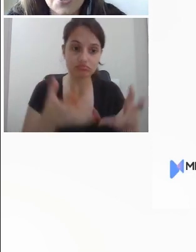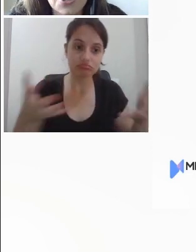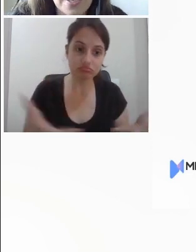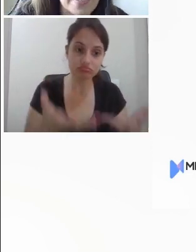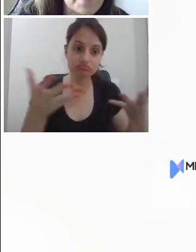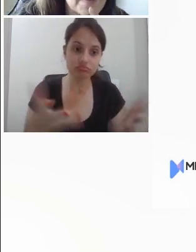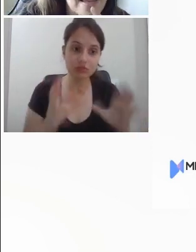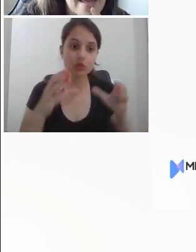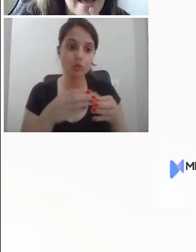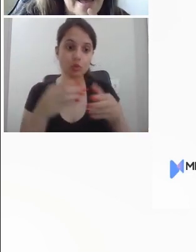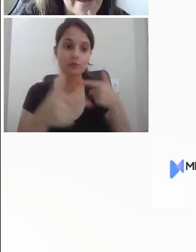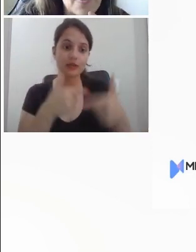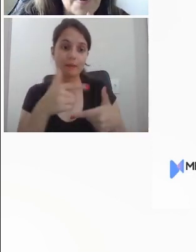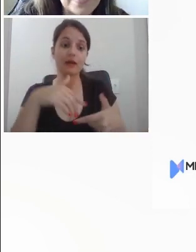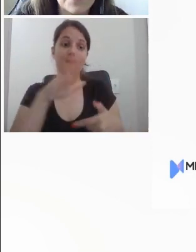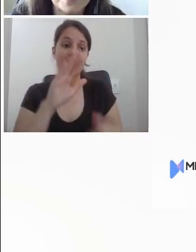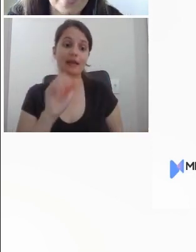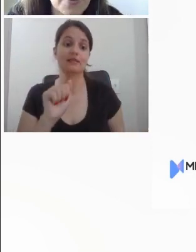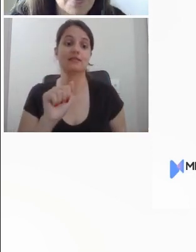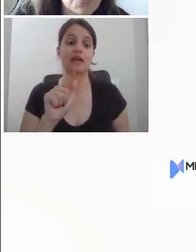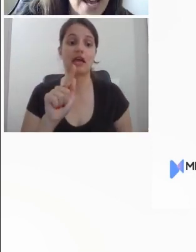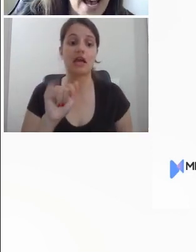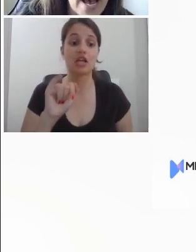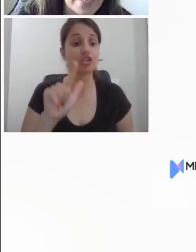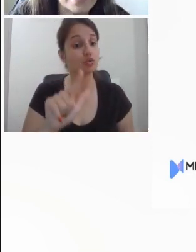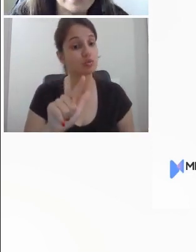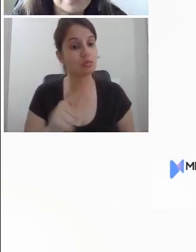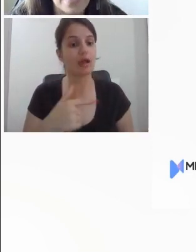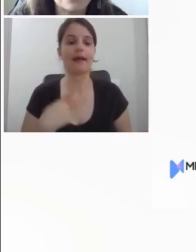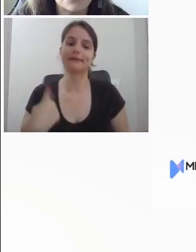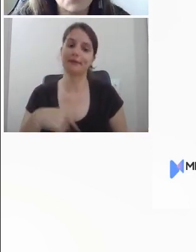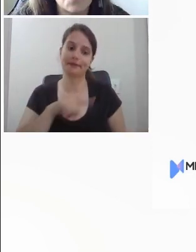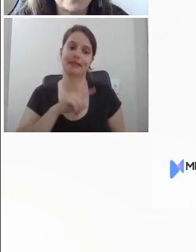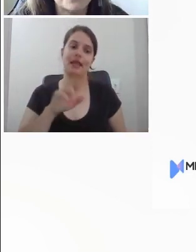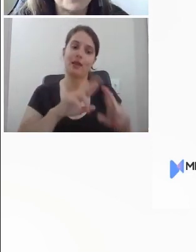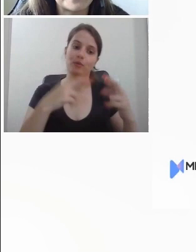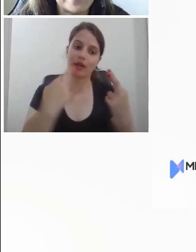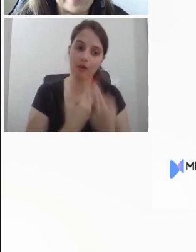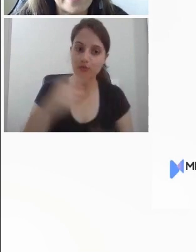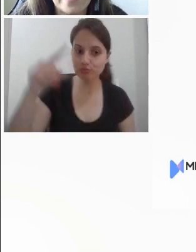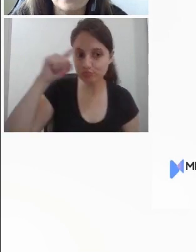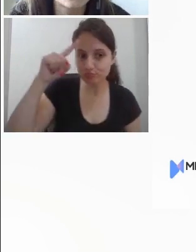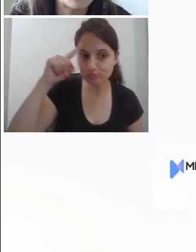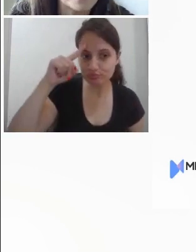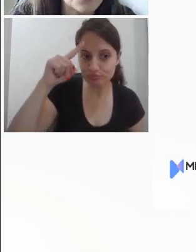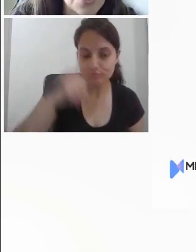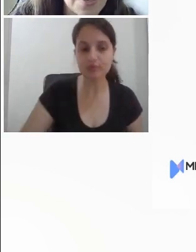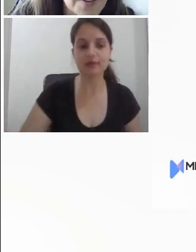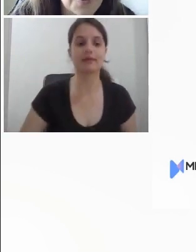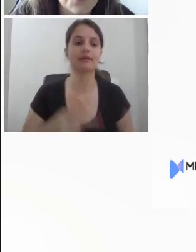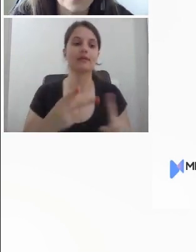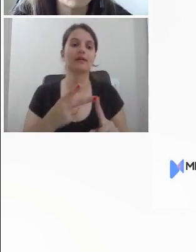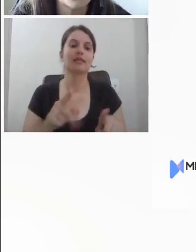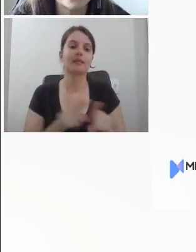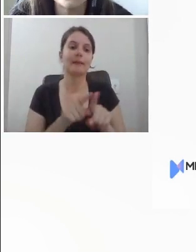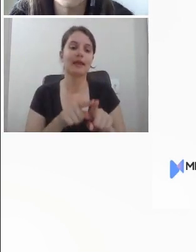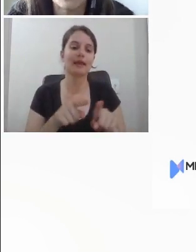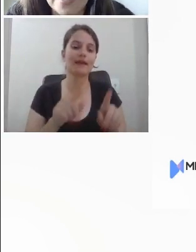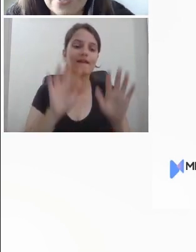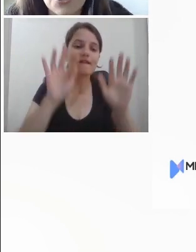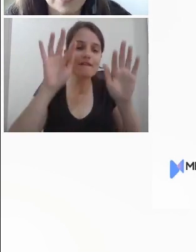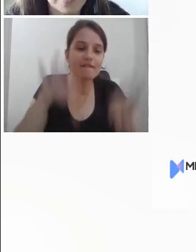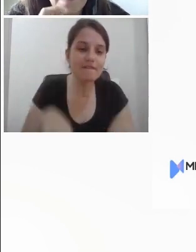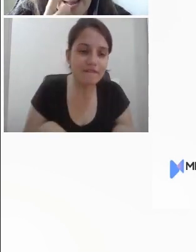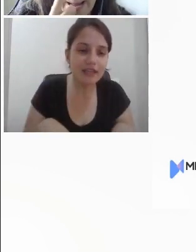então a gente a começa a fazer reunião diária a gente começa a fazer retrospectiva no final de cada